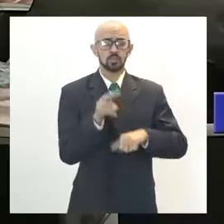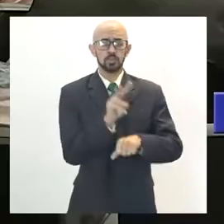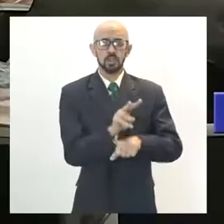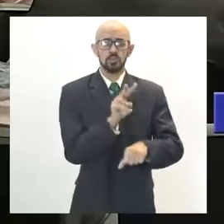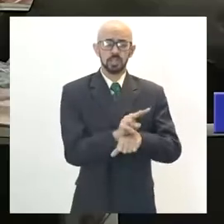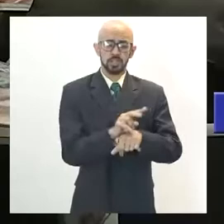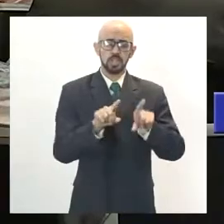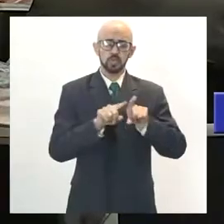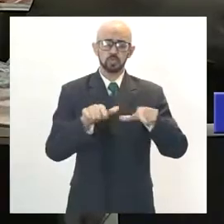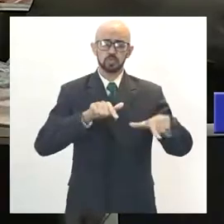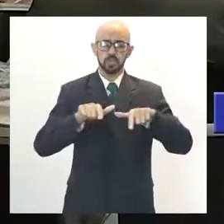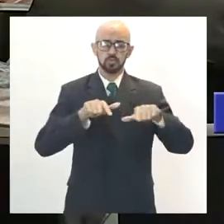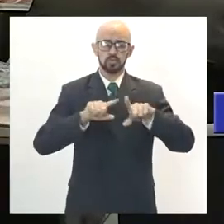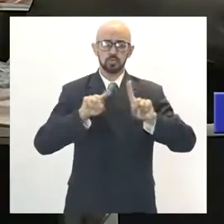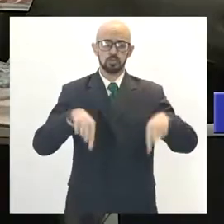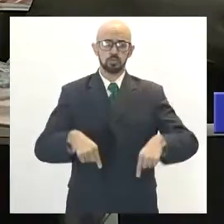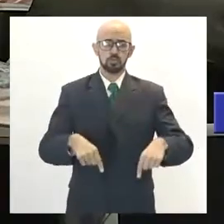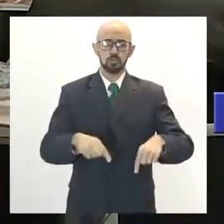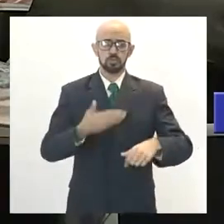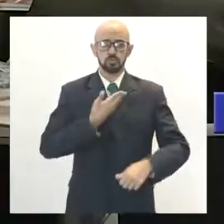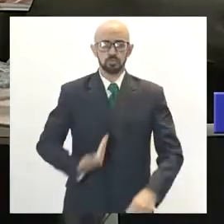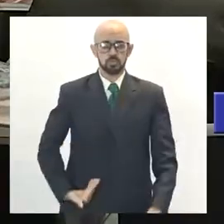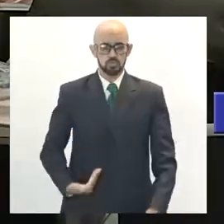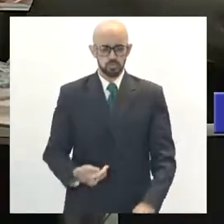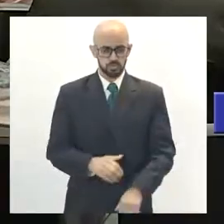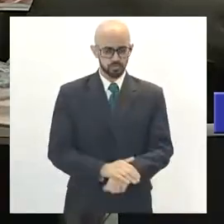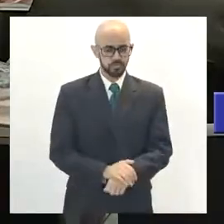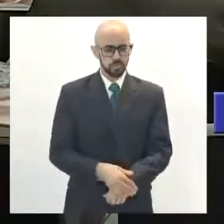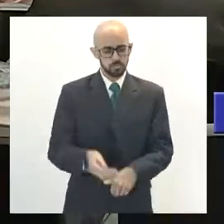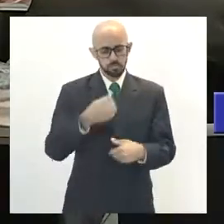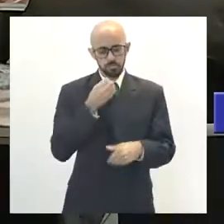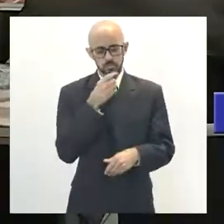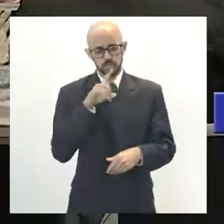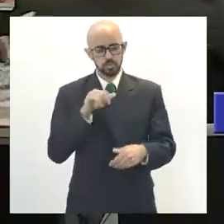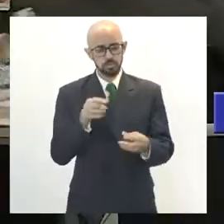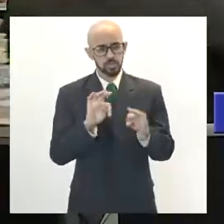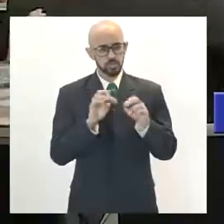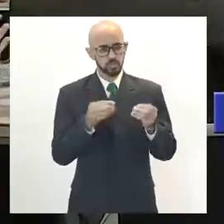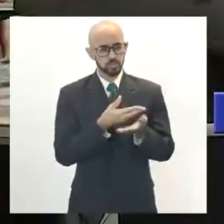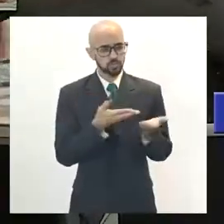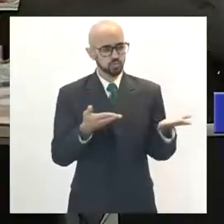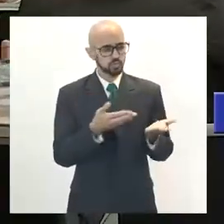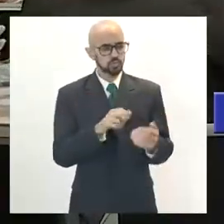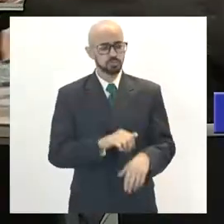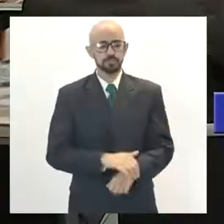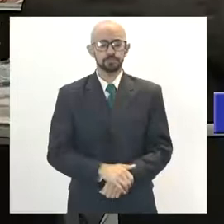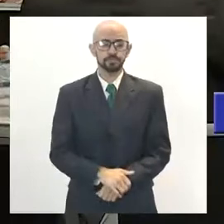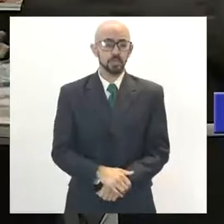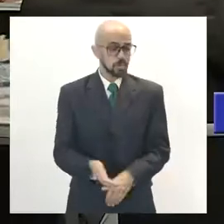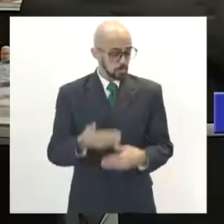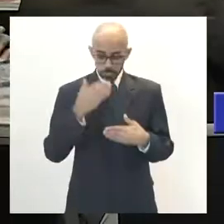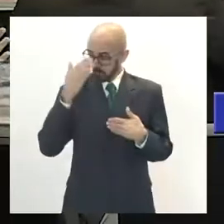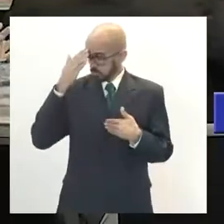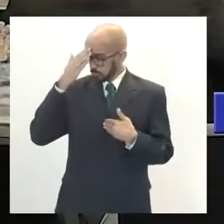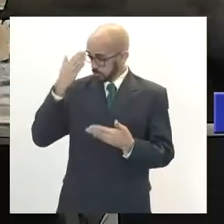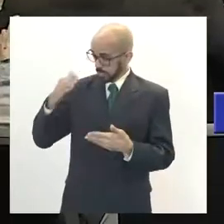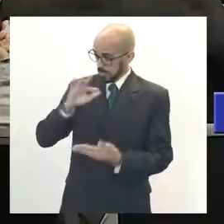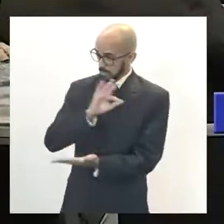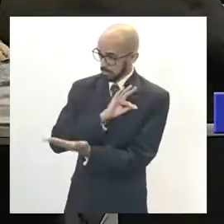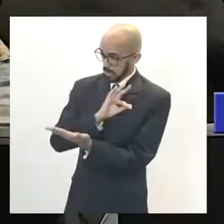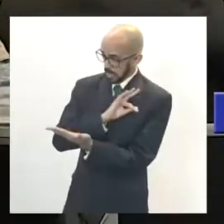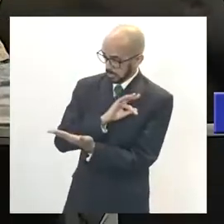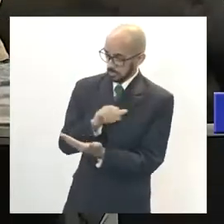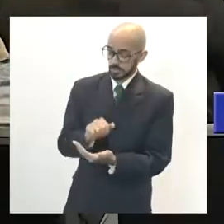público Muito obrigado um bom dia de trabalho para todos e todos Obrigado de programação roxo